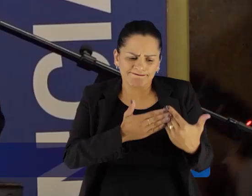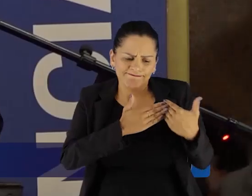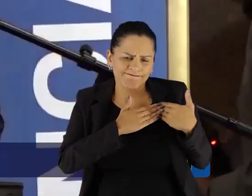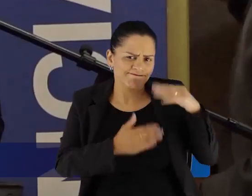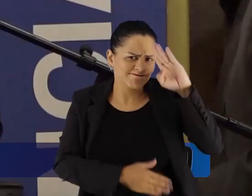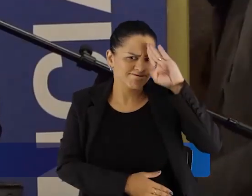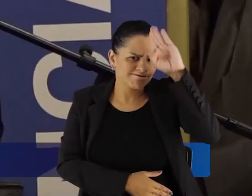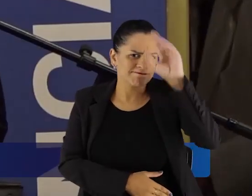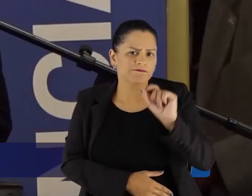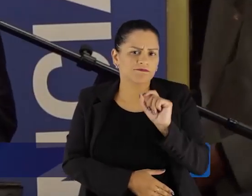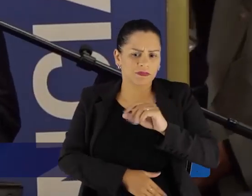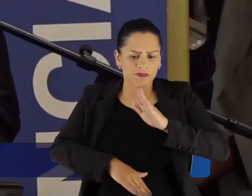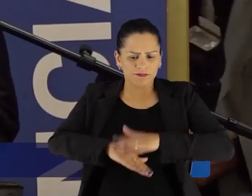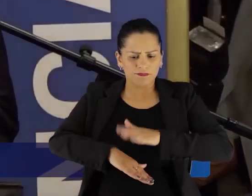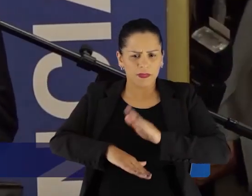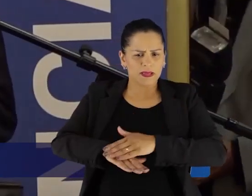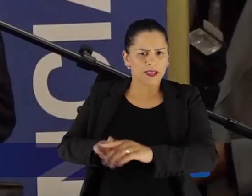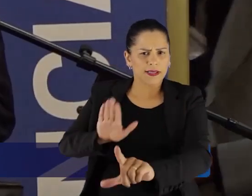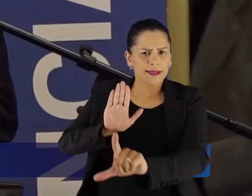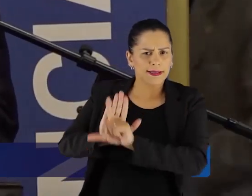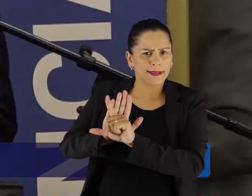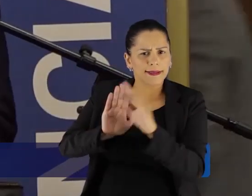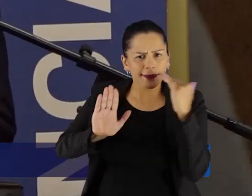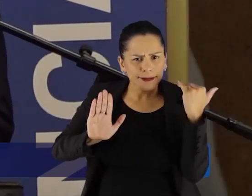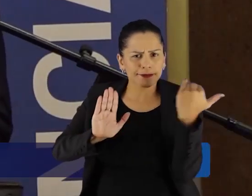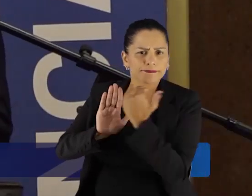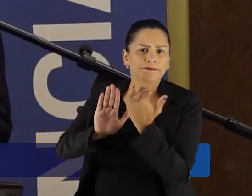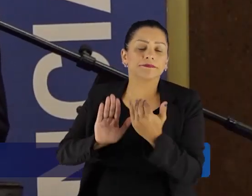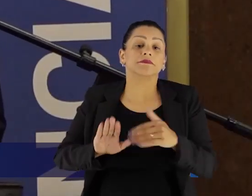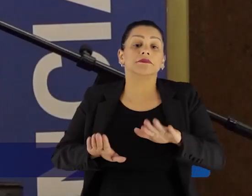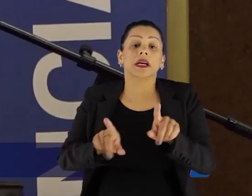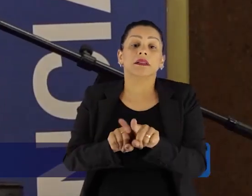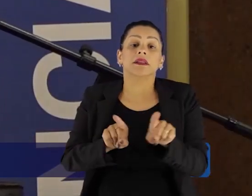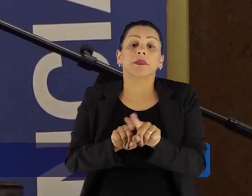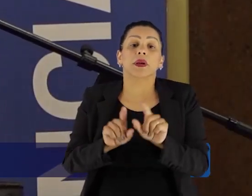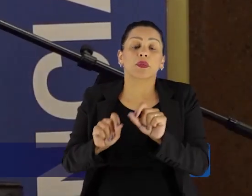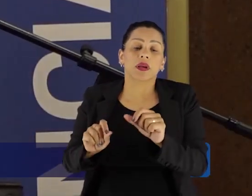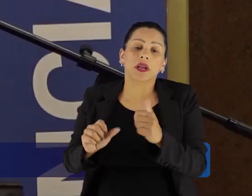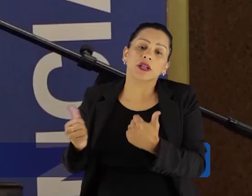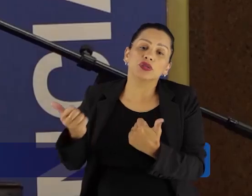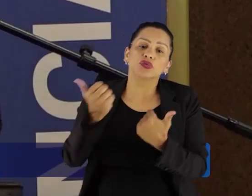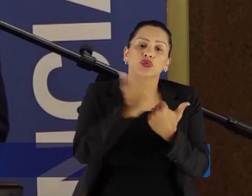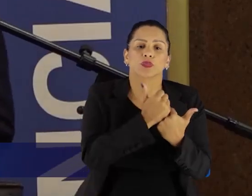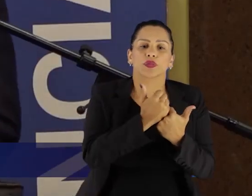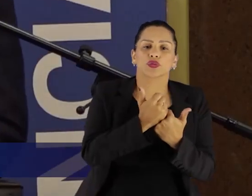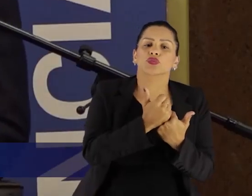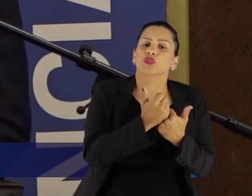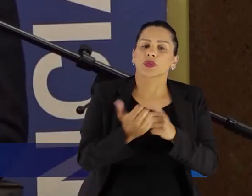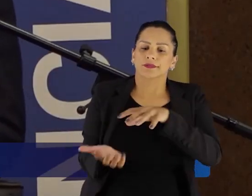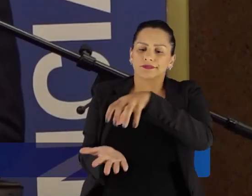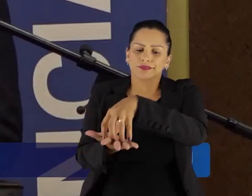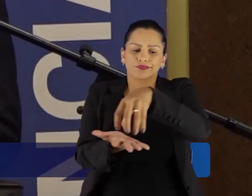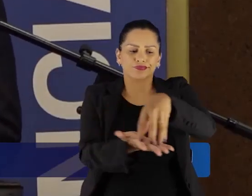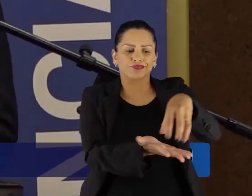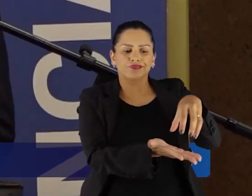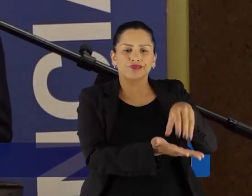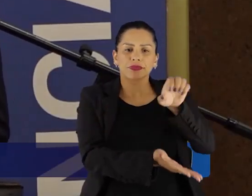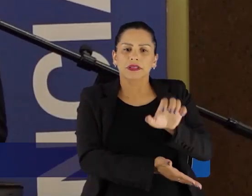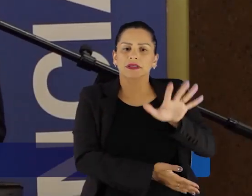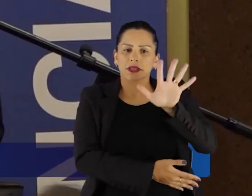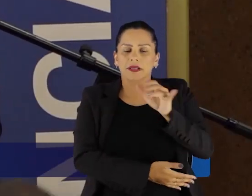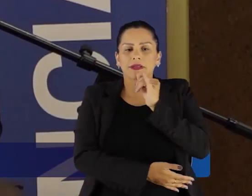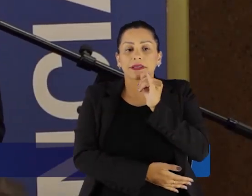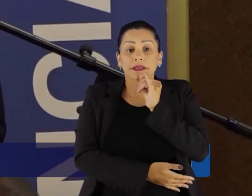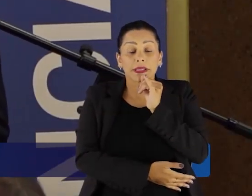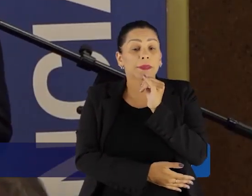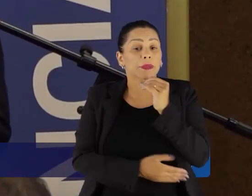Não só de fazer cumprir a legislação mas também Em substituição a órgãos de estado no caso o